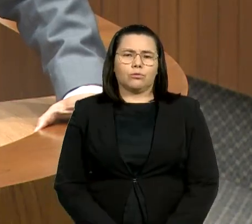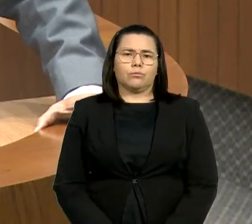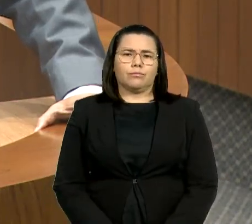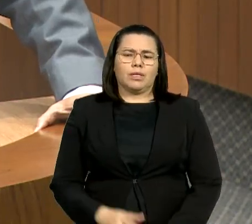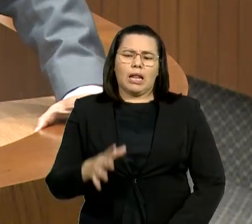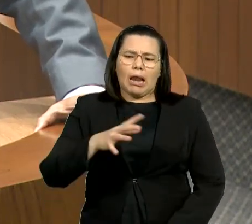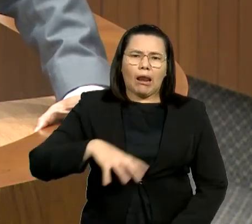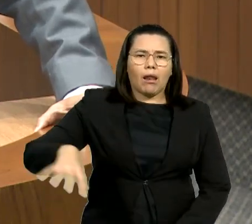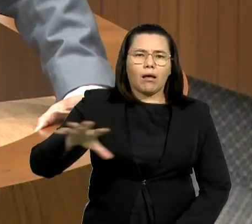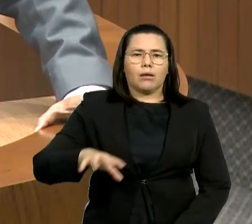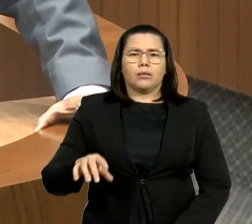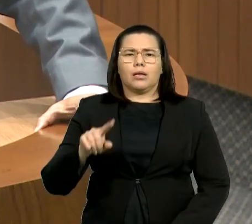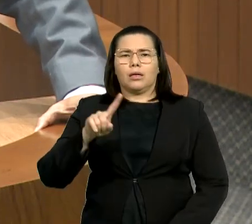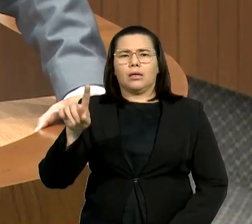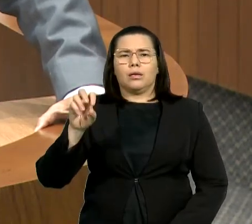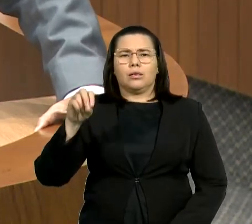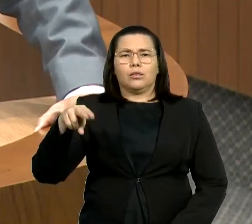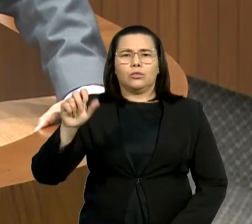de Alcântara